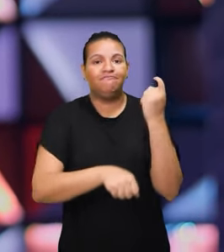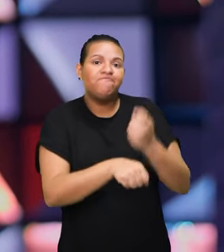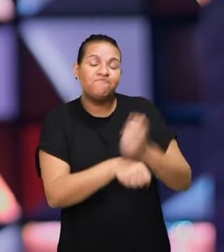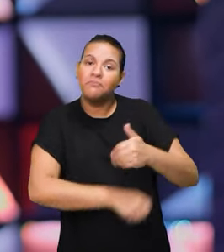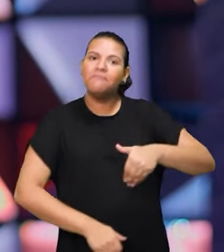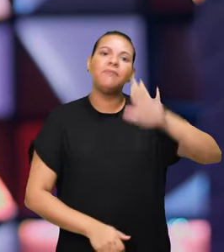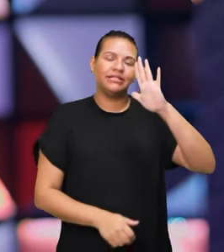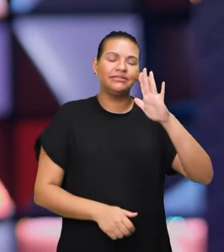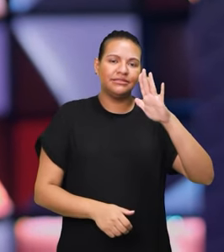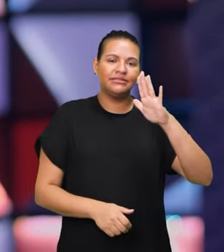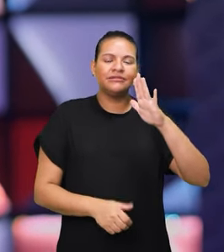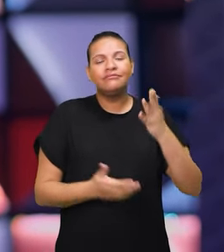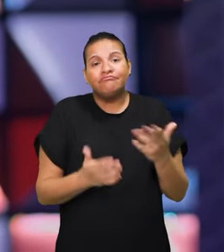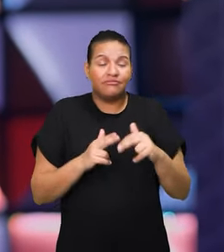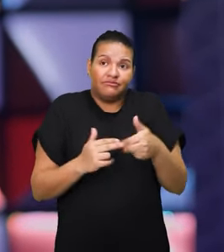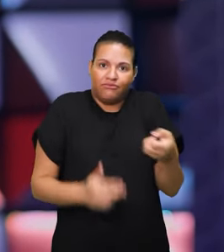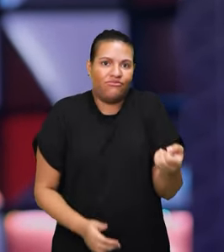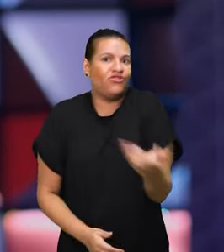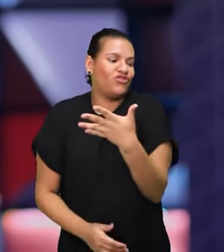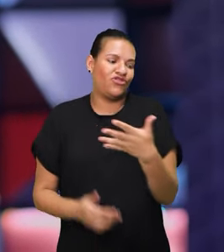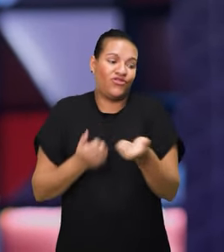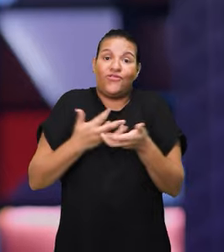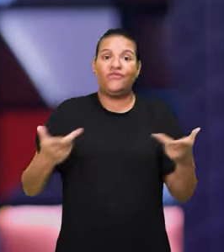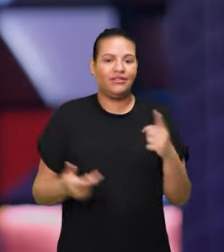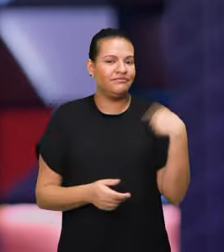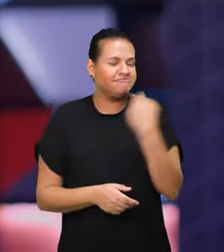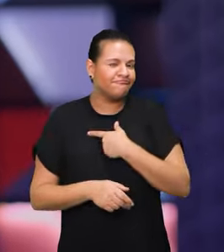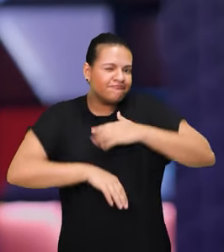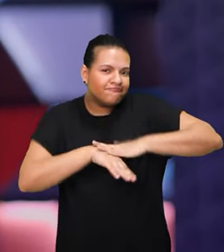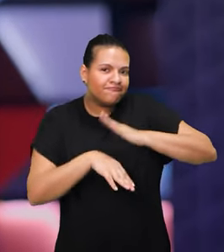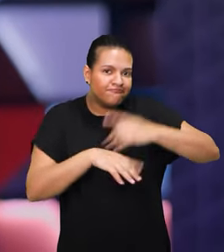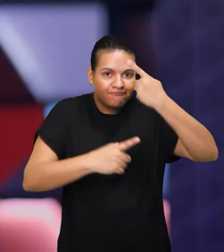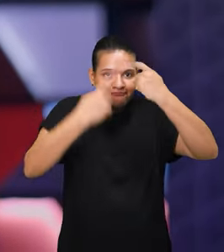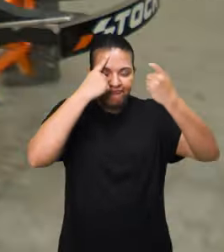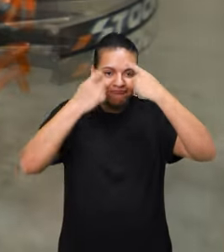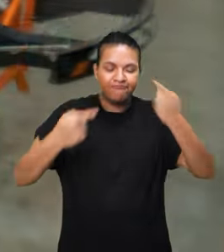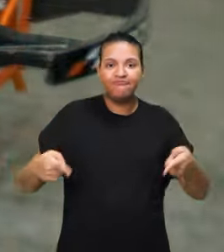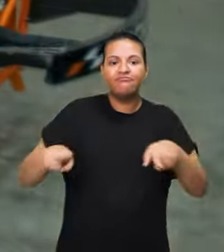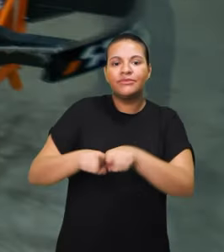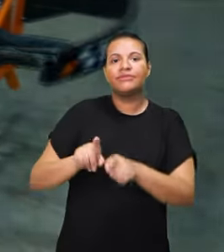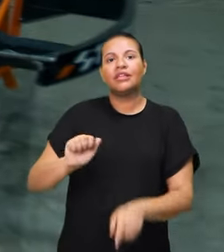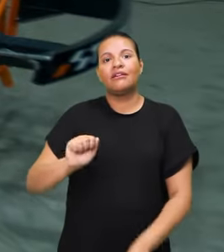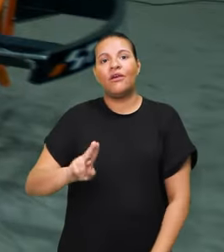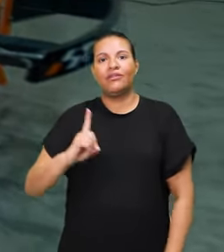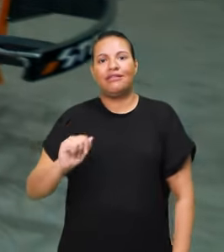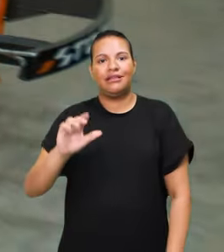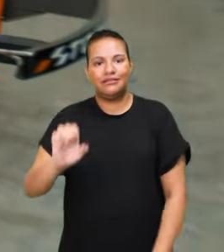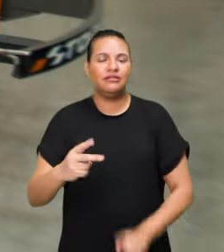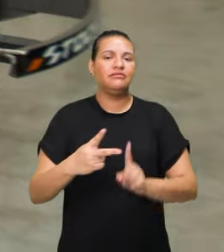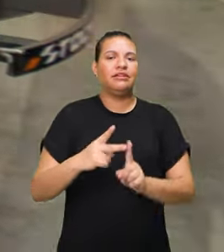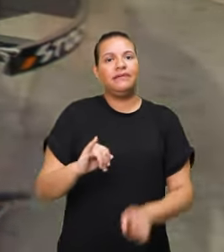eles são mais seguros e mais resistentes n isso daí e isso é algo inédito que a gente tá desenvolvendo junto com